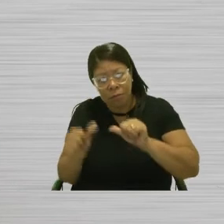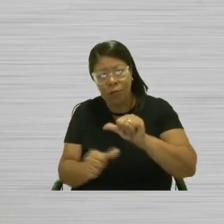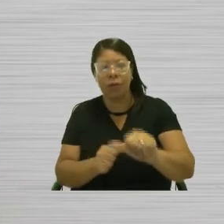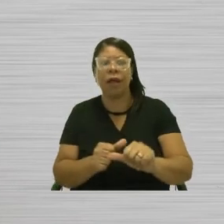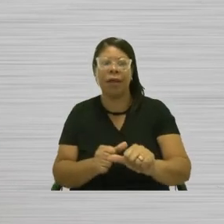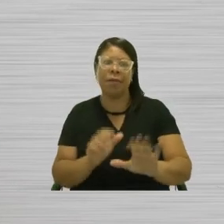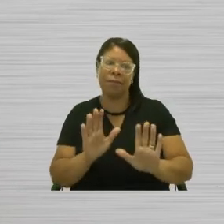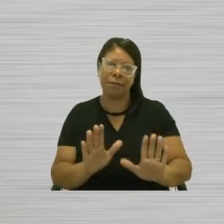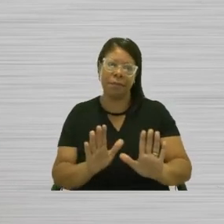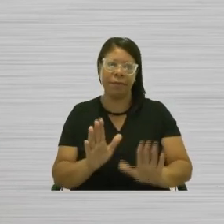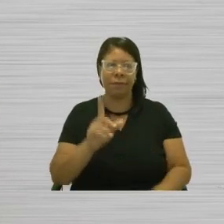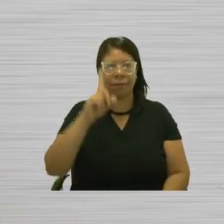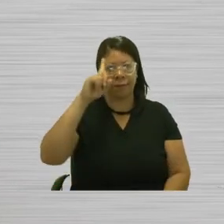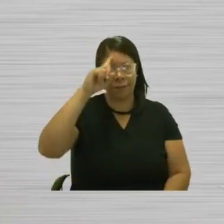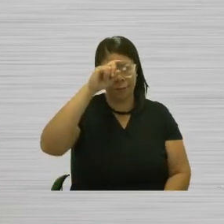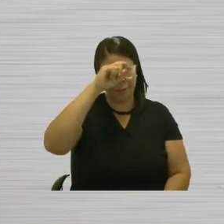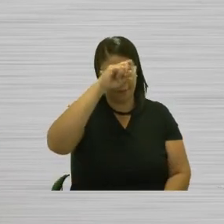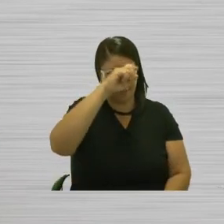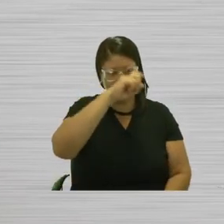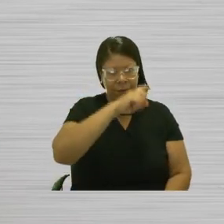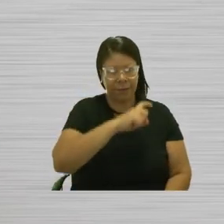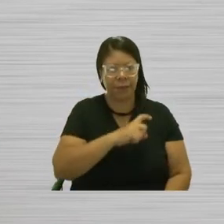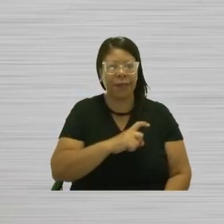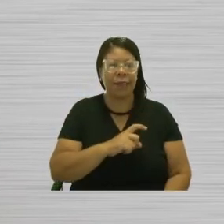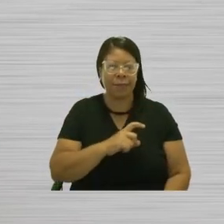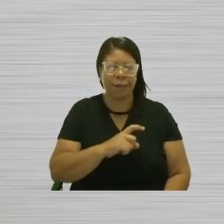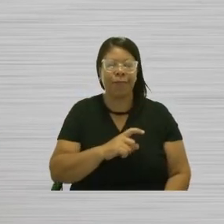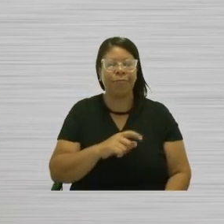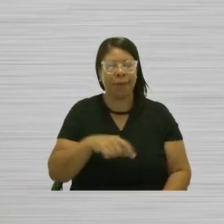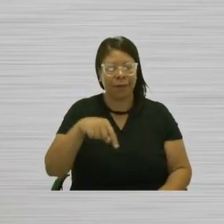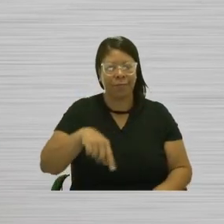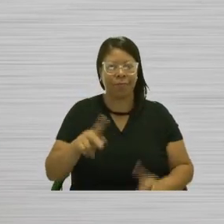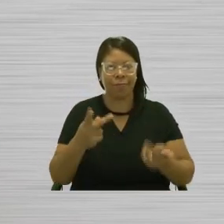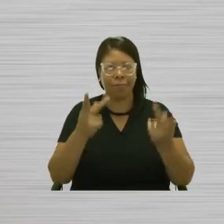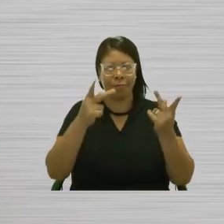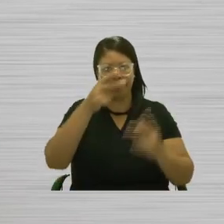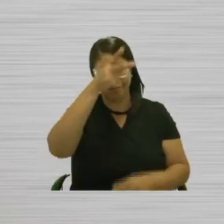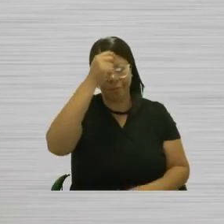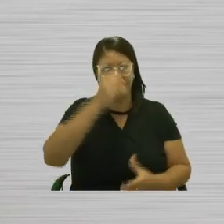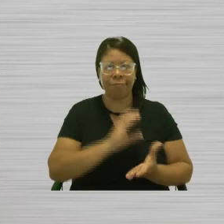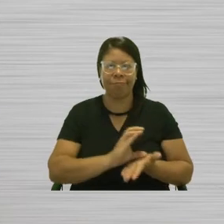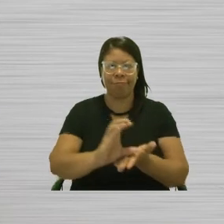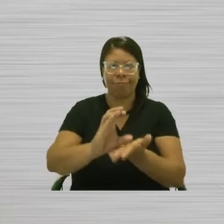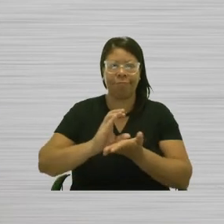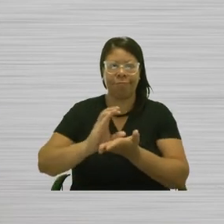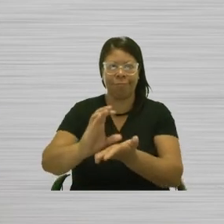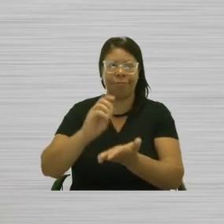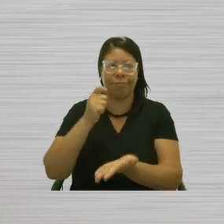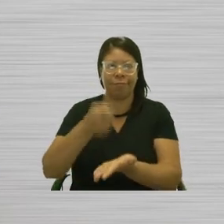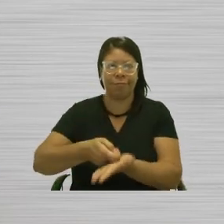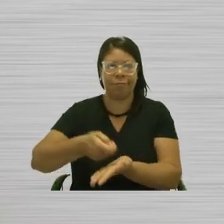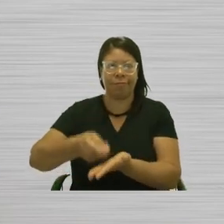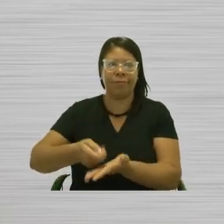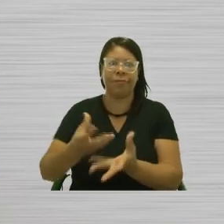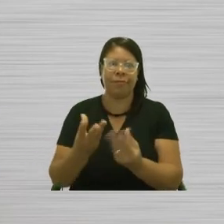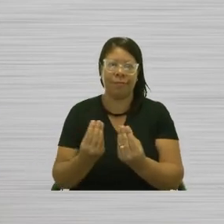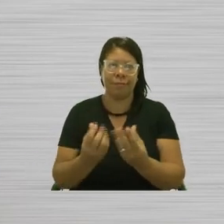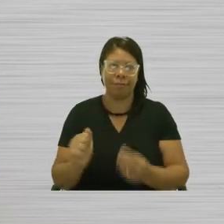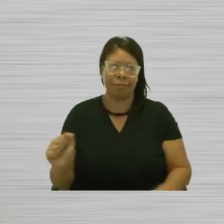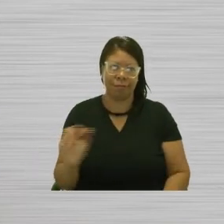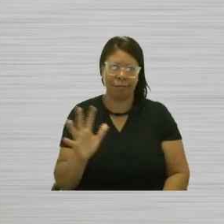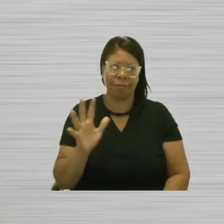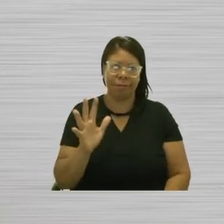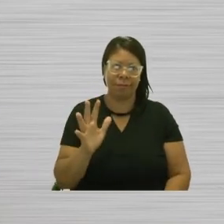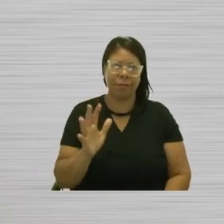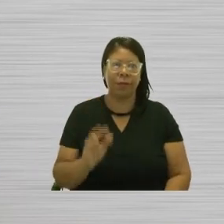complicado. E aí acaba gerando um custo muito alto para o município. O transporte sanitário,